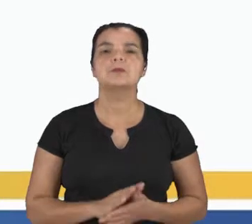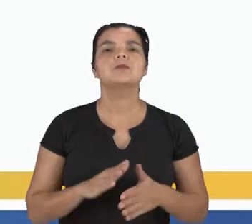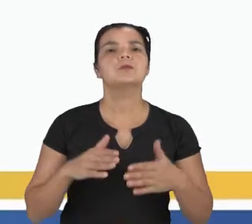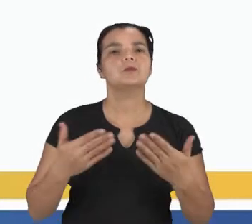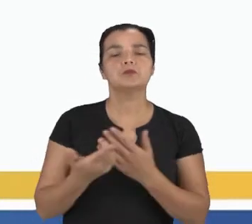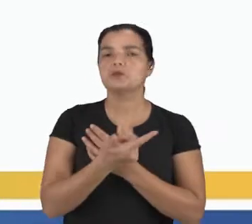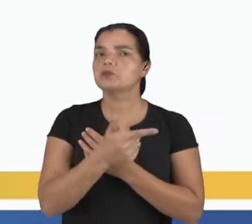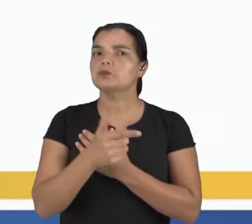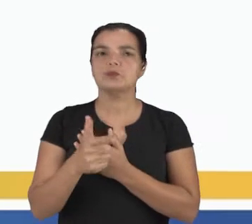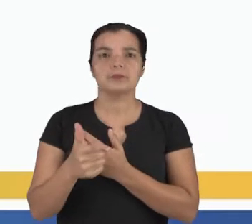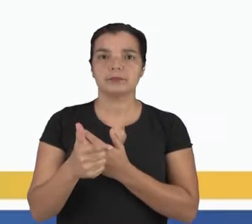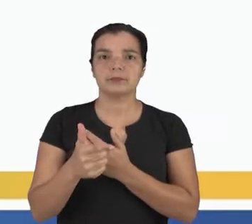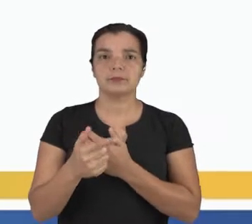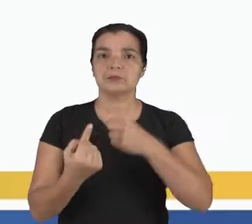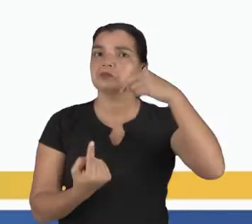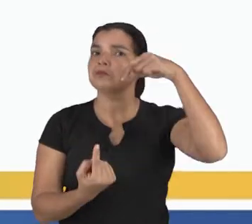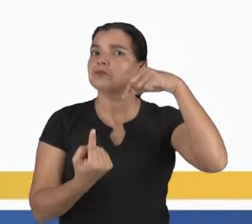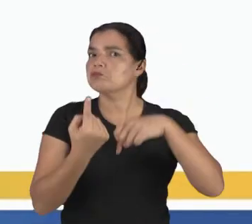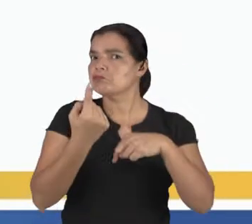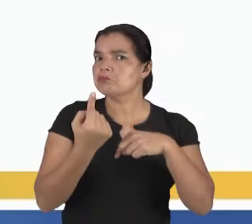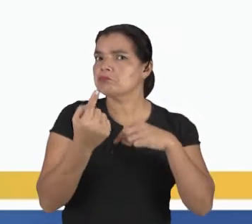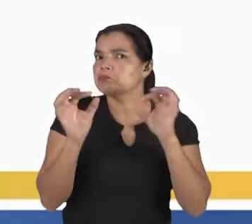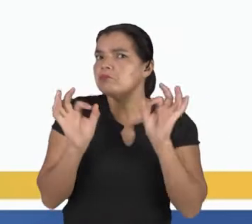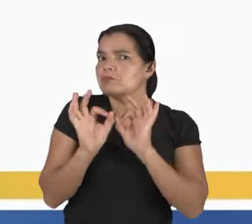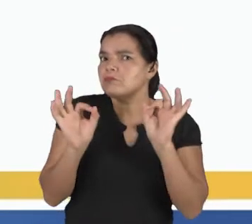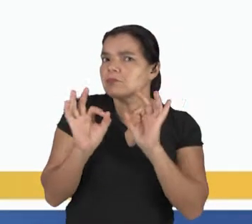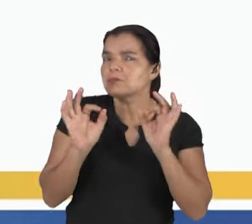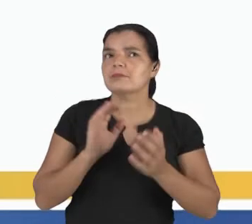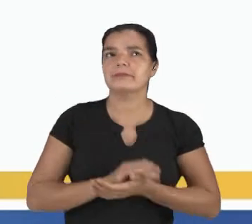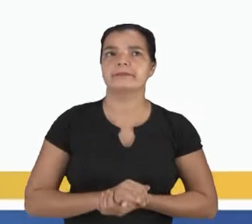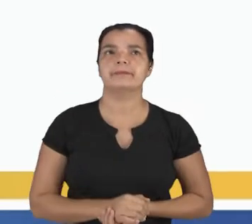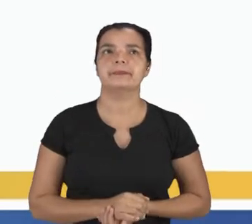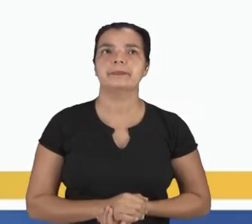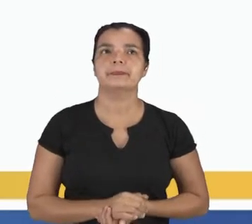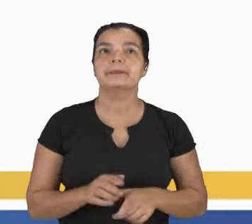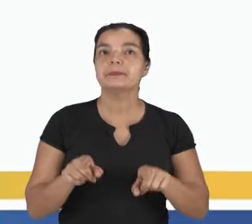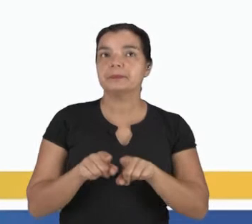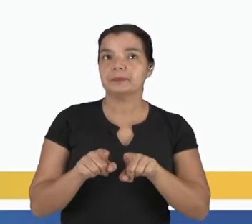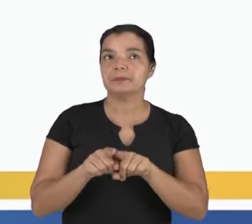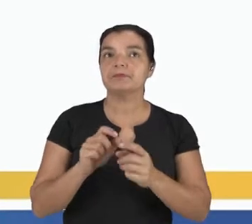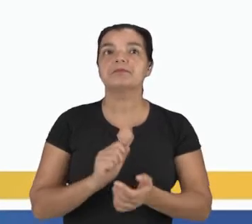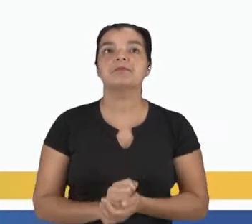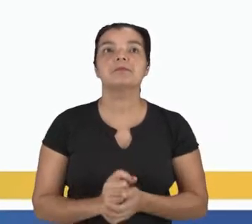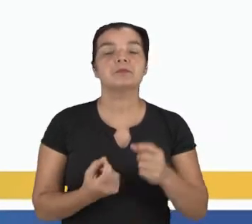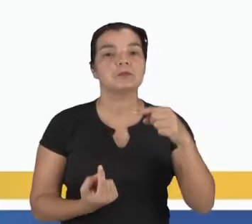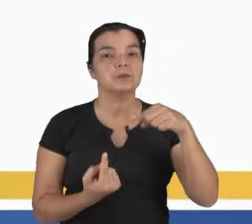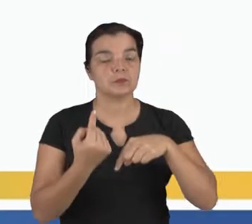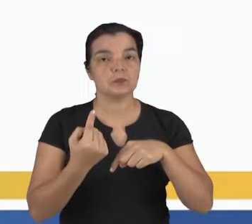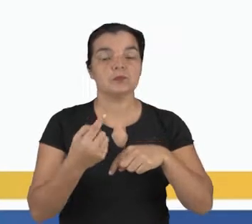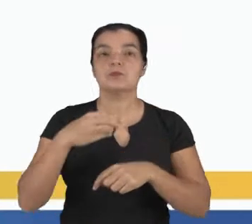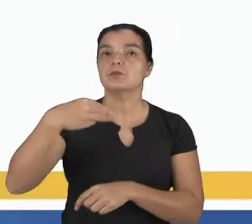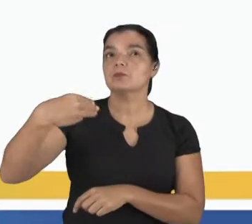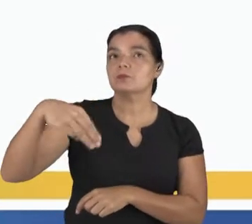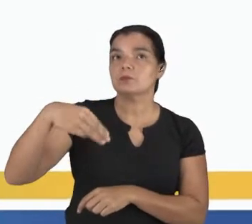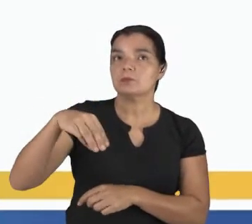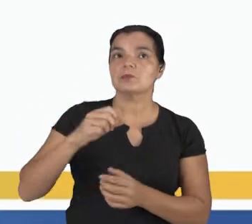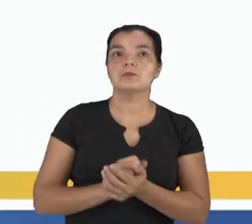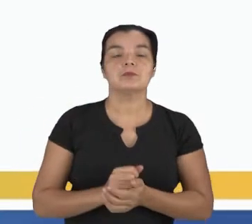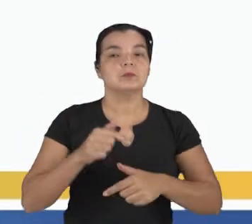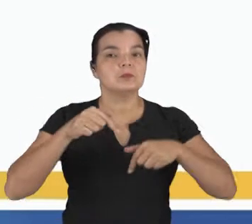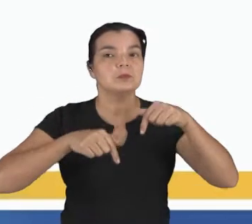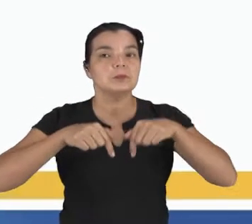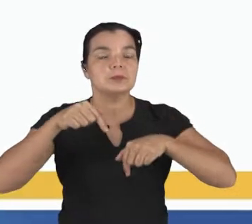Quando não há proporcionalidade. A proporcionalidade, para a matemática,